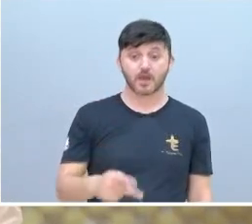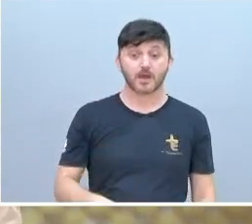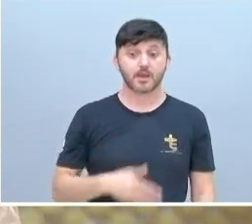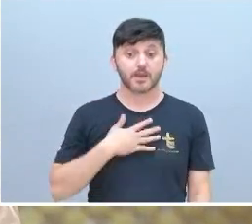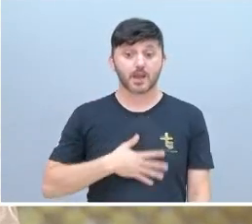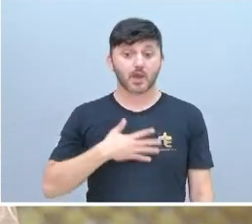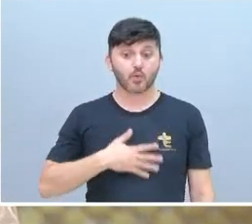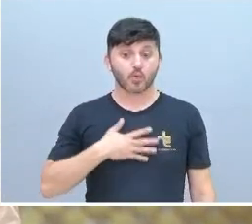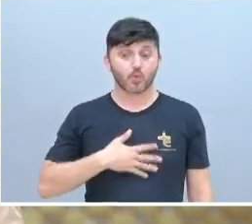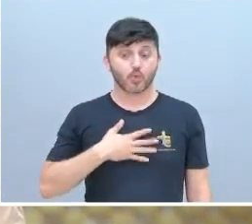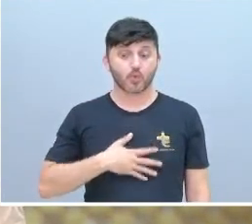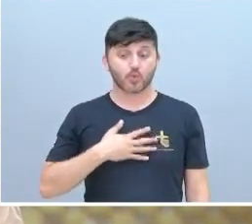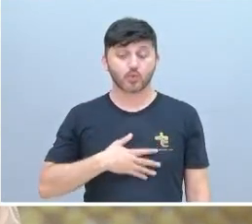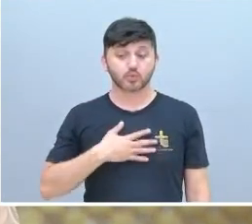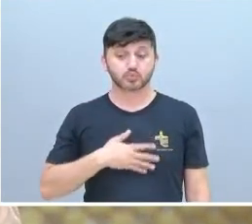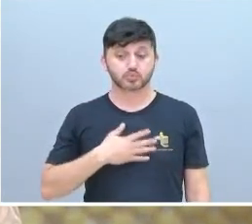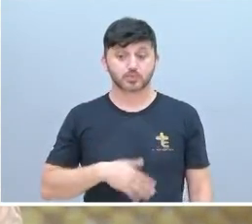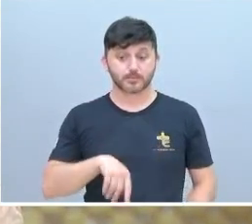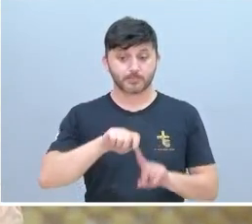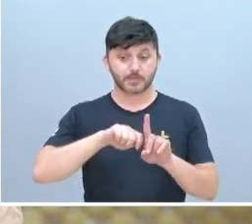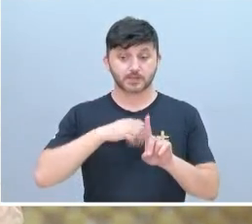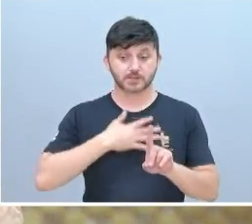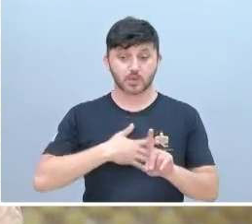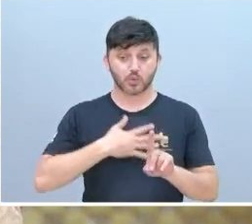agosto estarei fazendo uma experiência